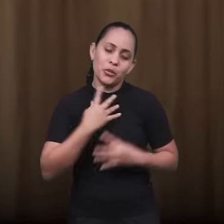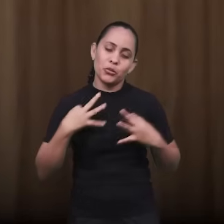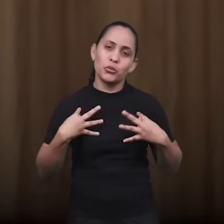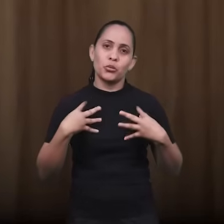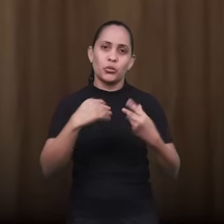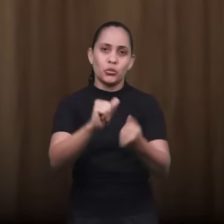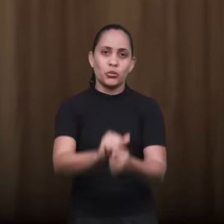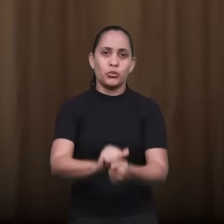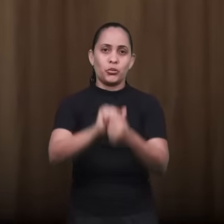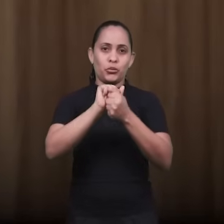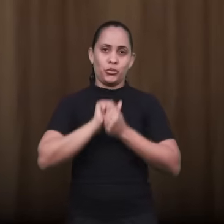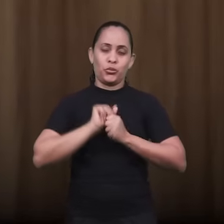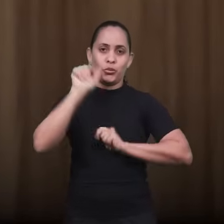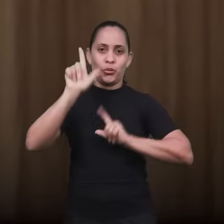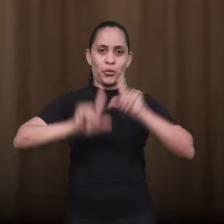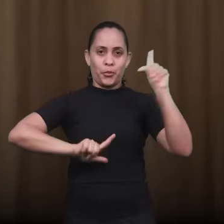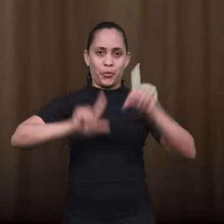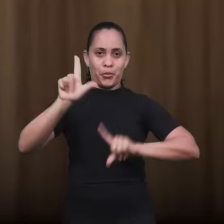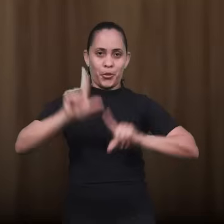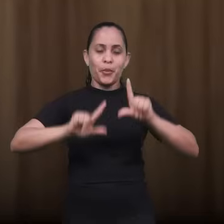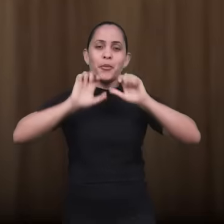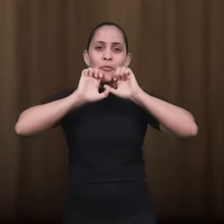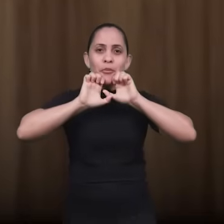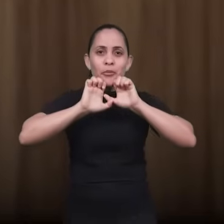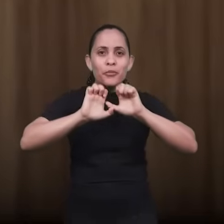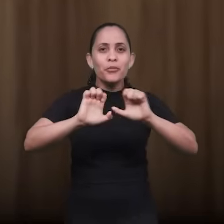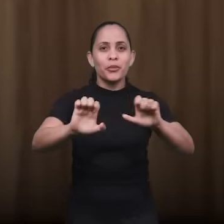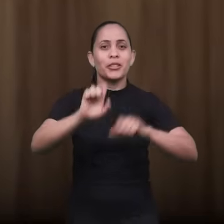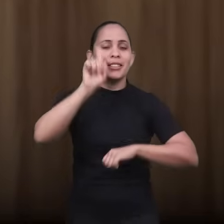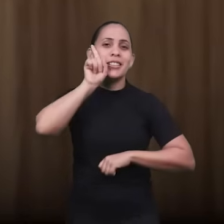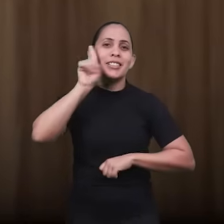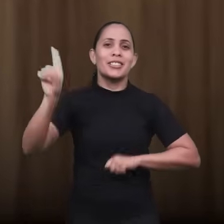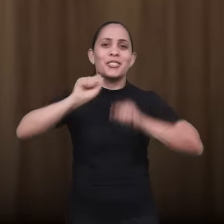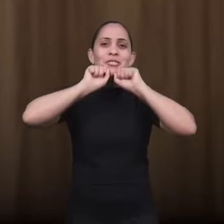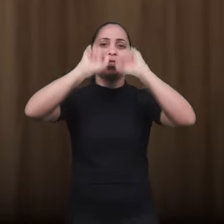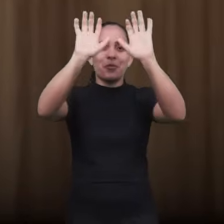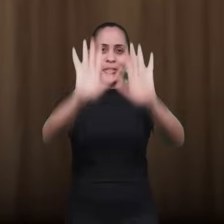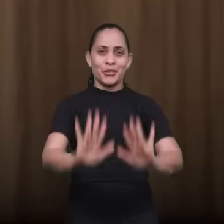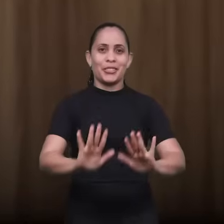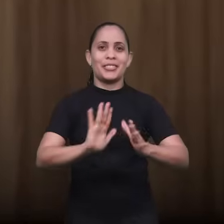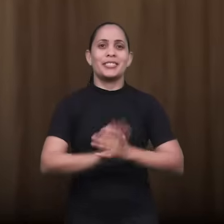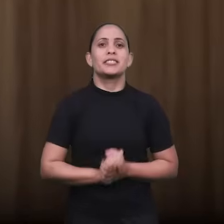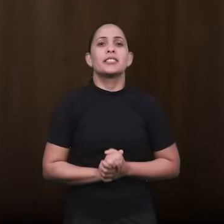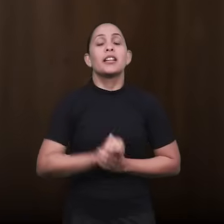amigos, aqueles que estiveram conosco em mais um episódio do programa Evangelhos. Que Deus